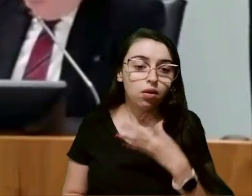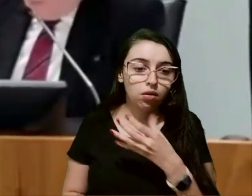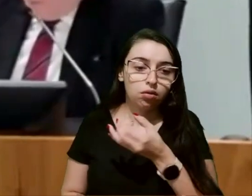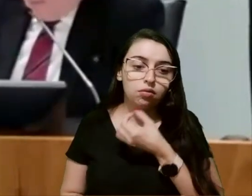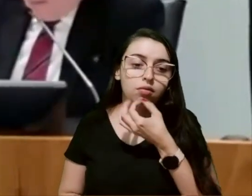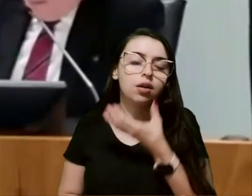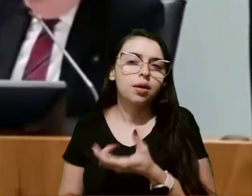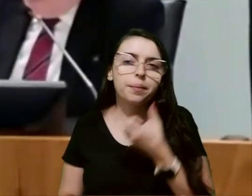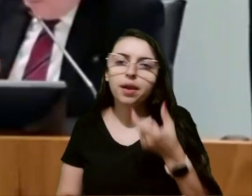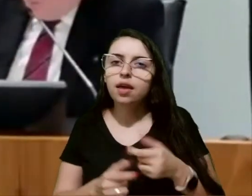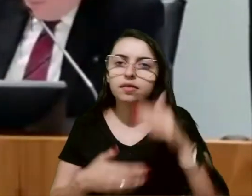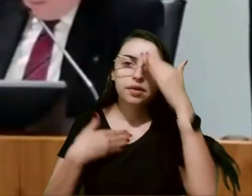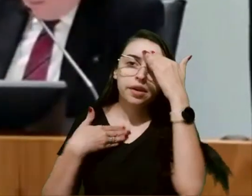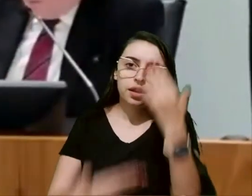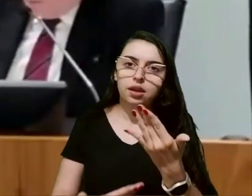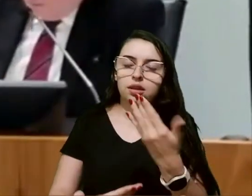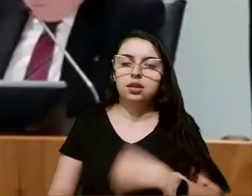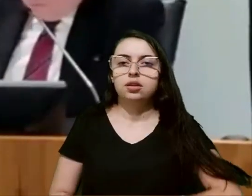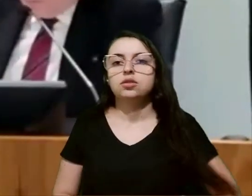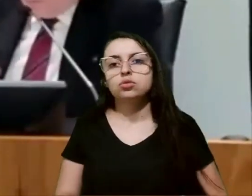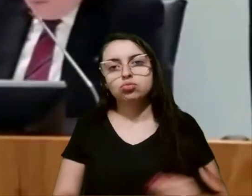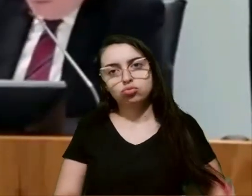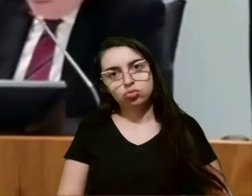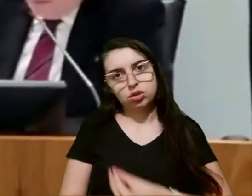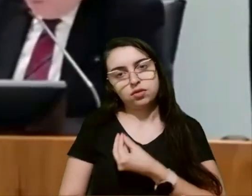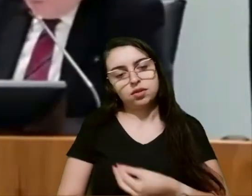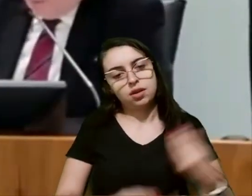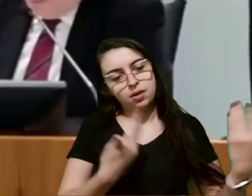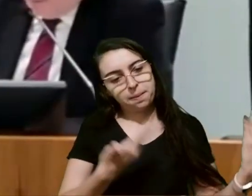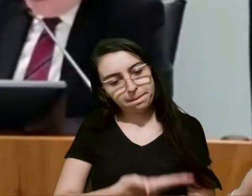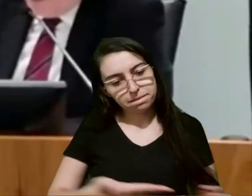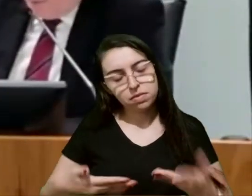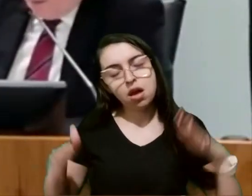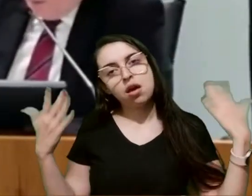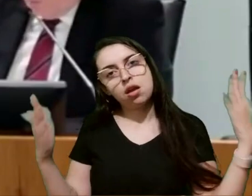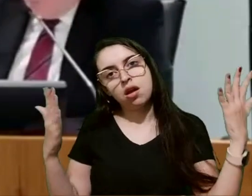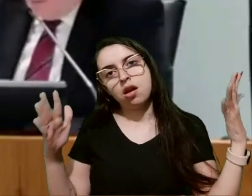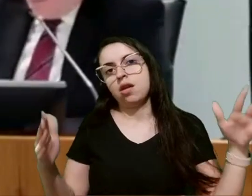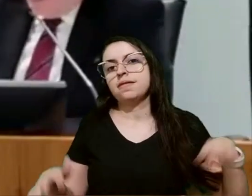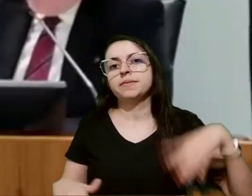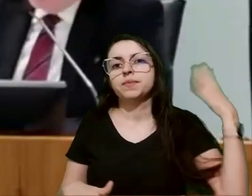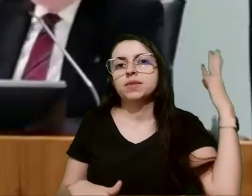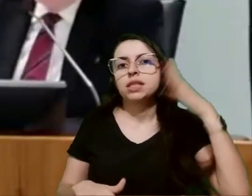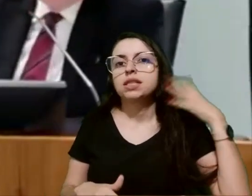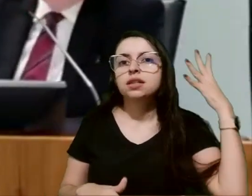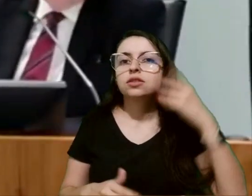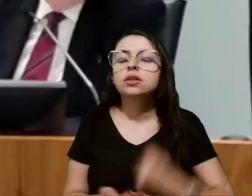estas palavras, eu agradeço a sua presença, parabenizo pela